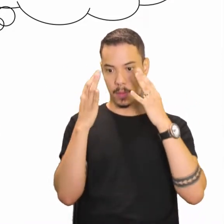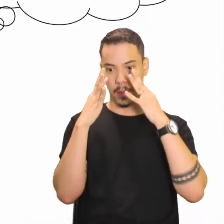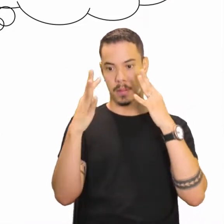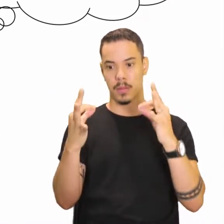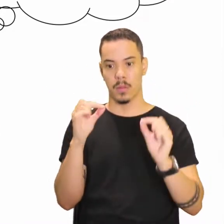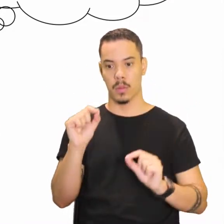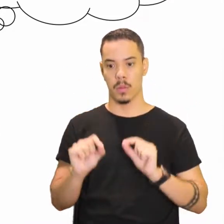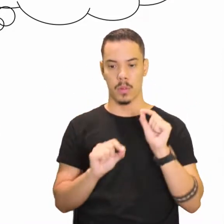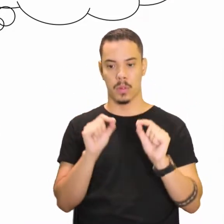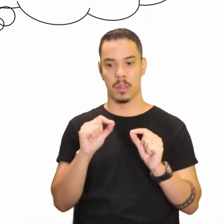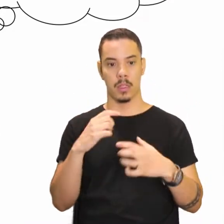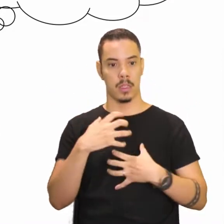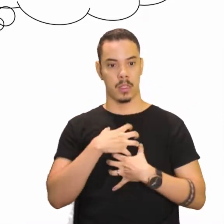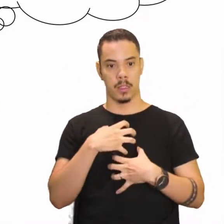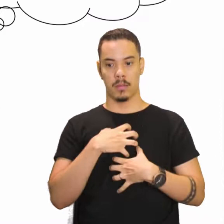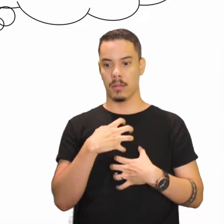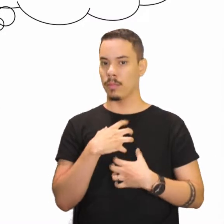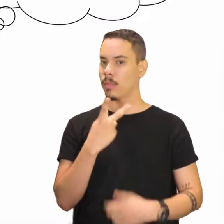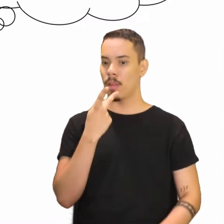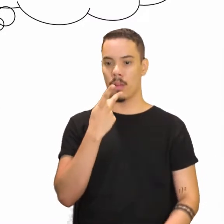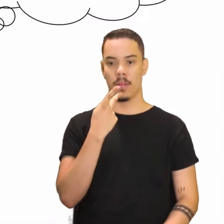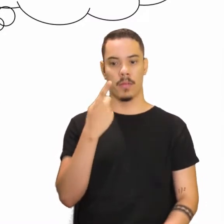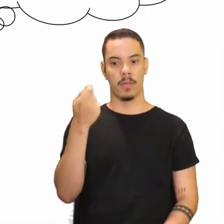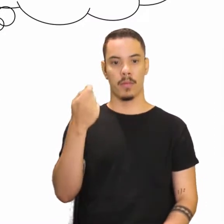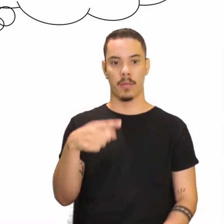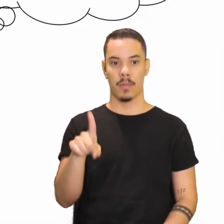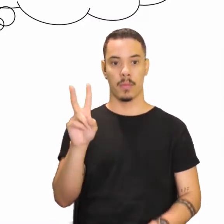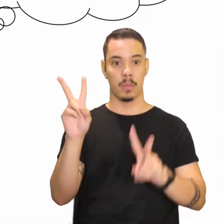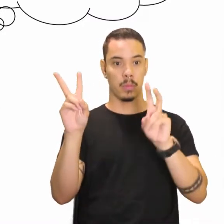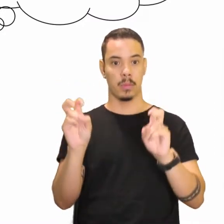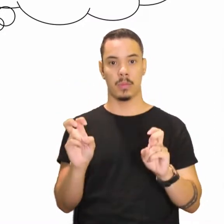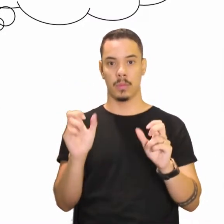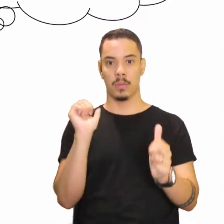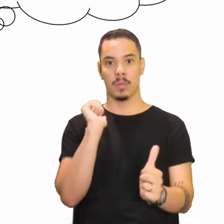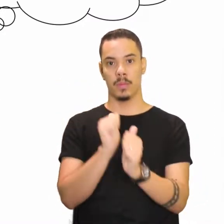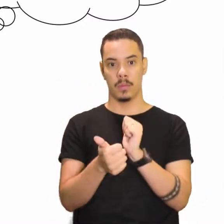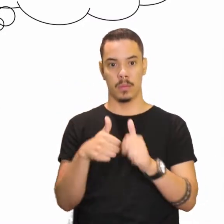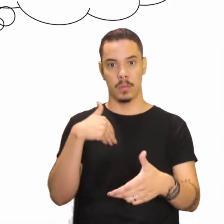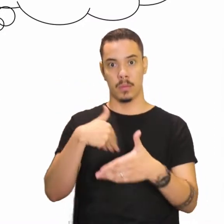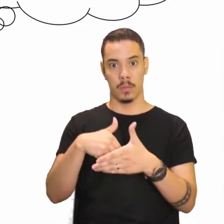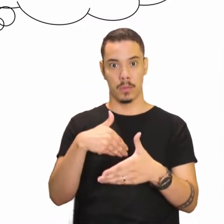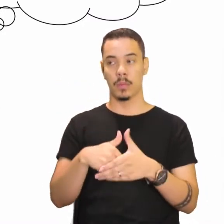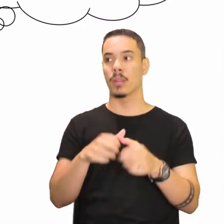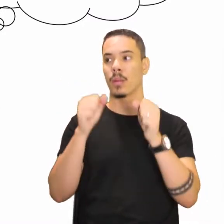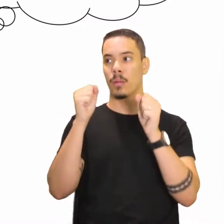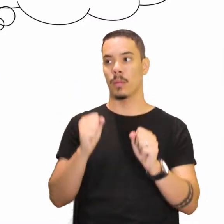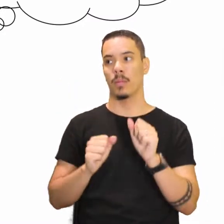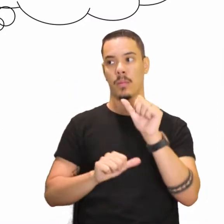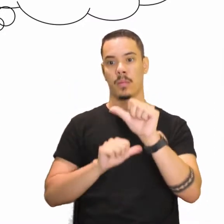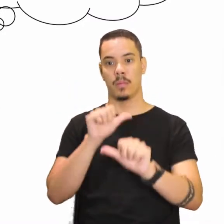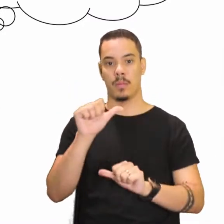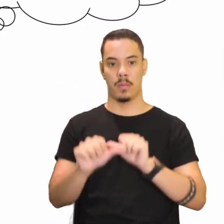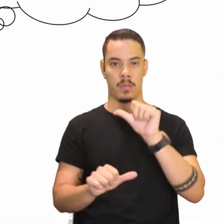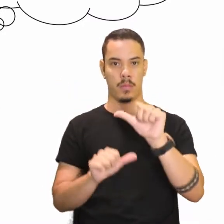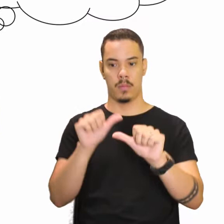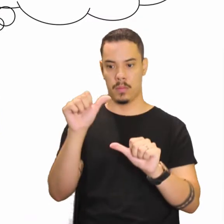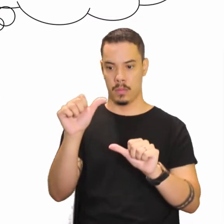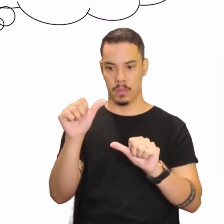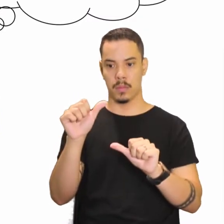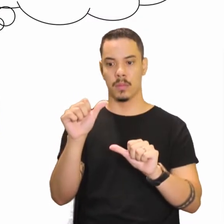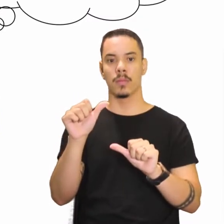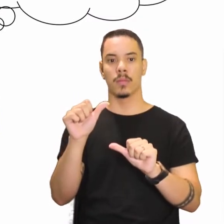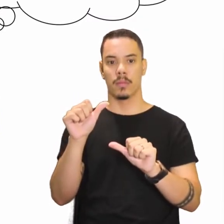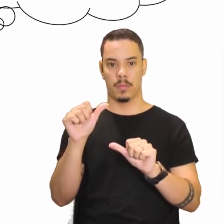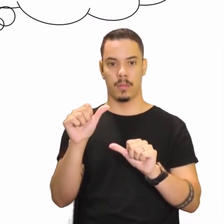ó. Não falava acerca de futebol. Mesmo eu posso trocar essa